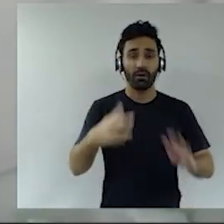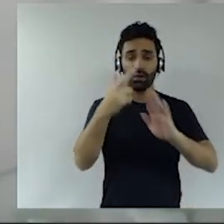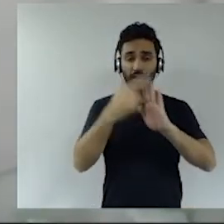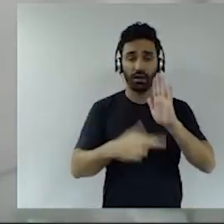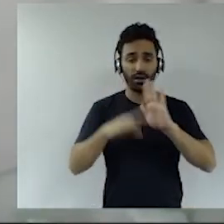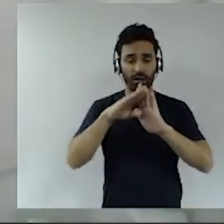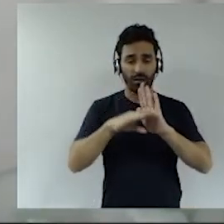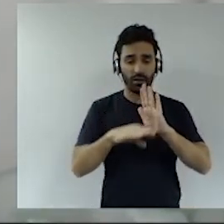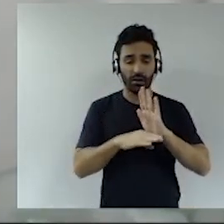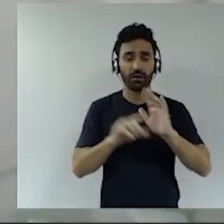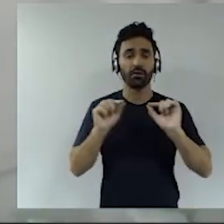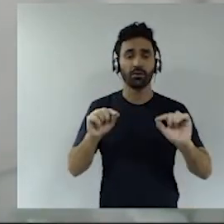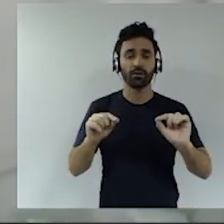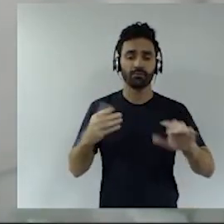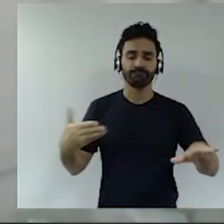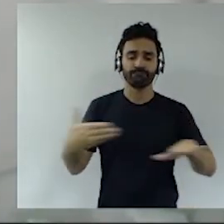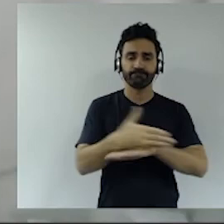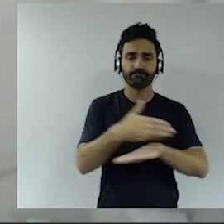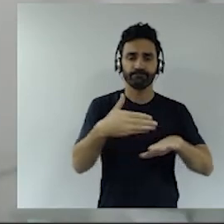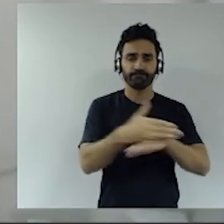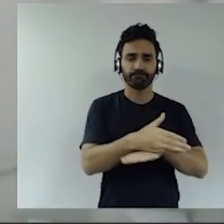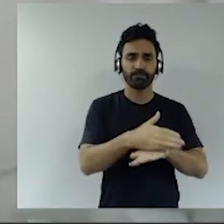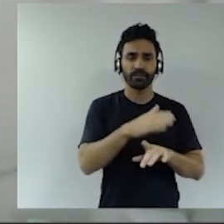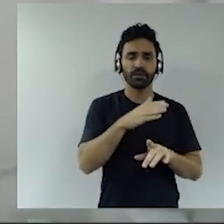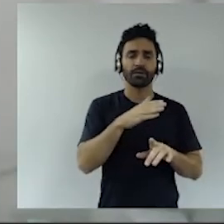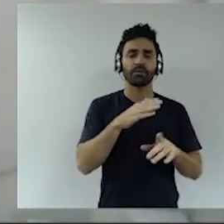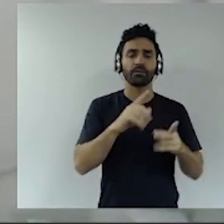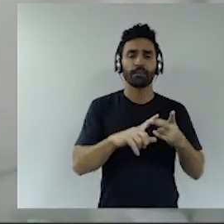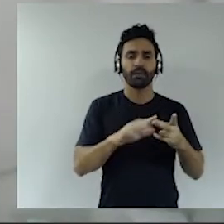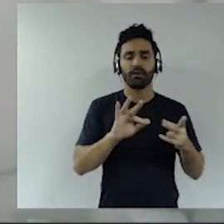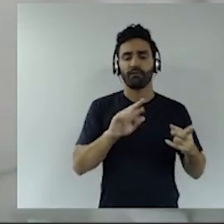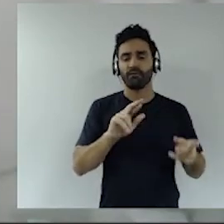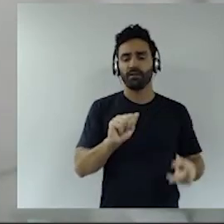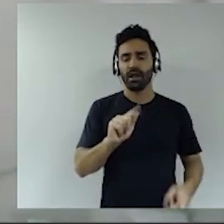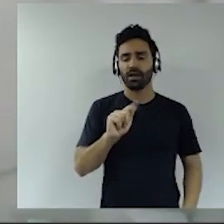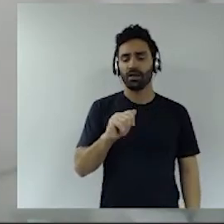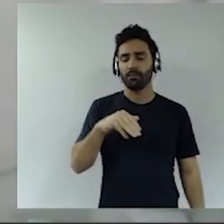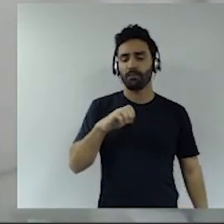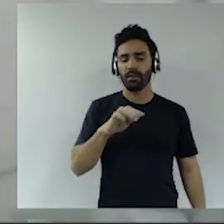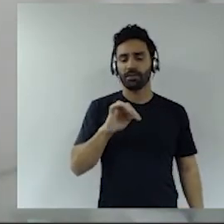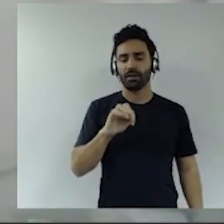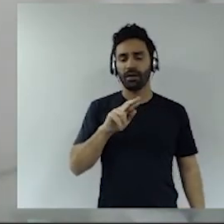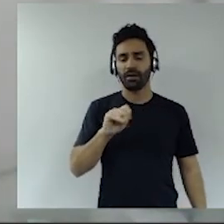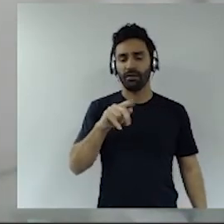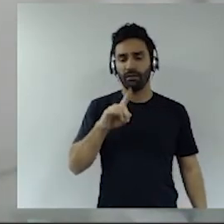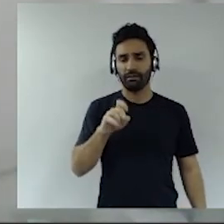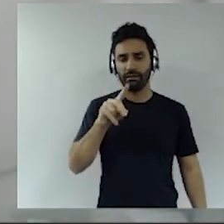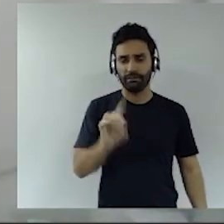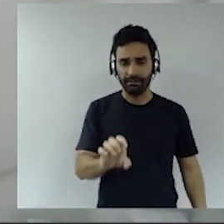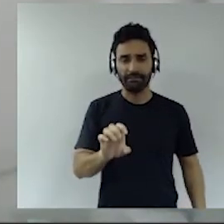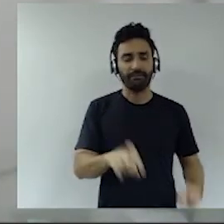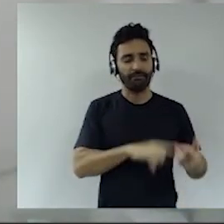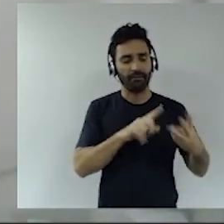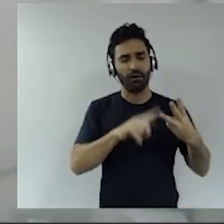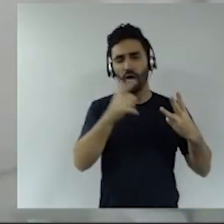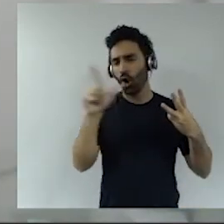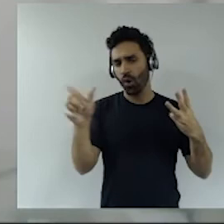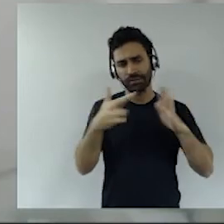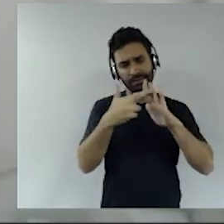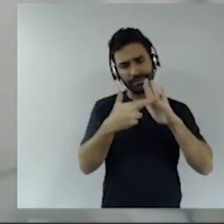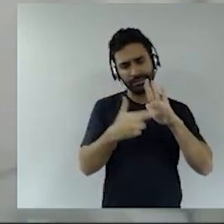da intervenção mínima, os princípios da fragmentariedade e os princípios que